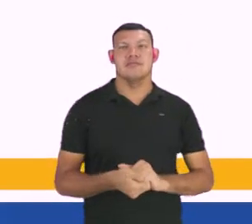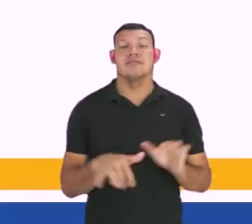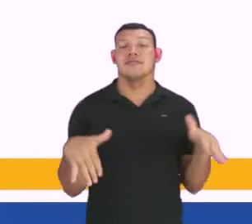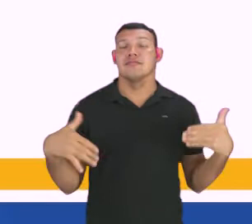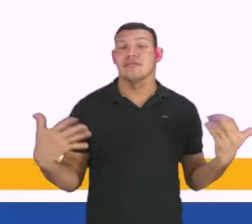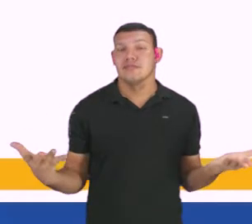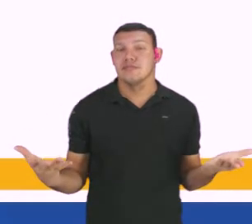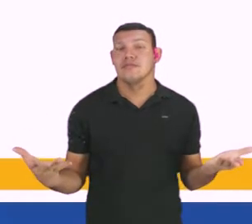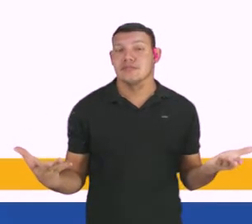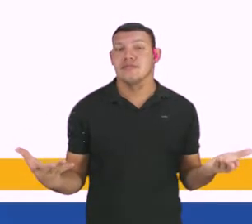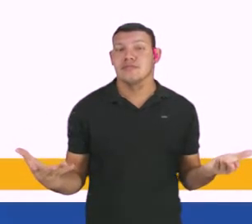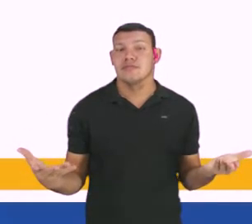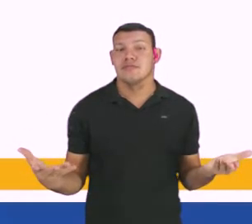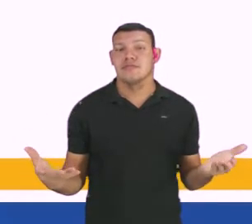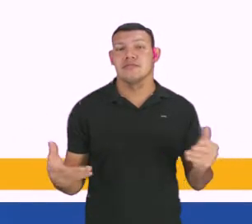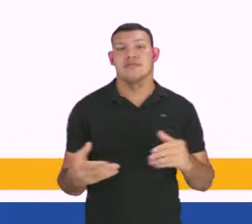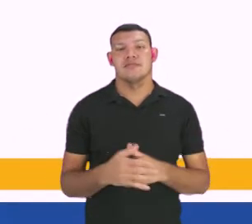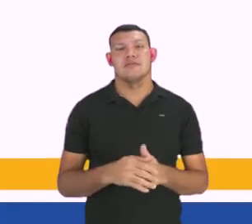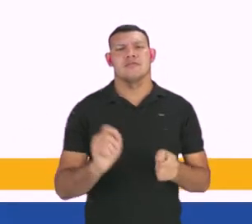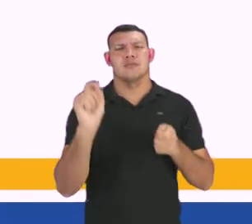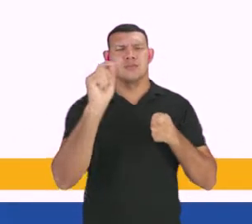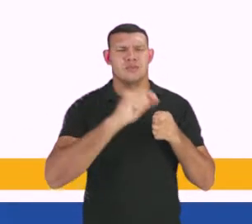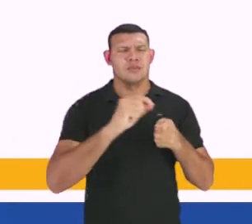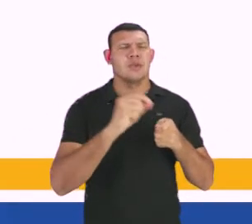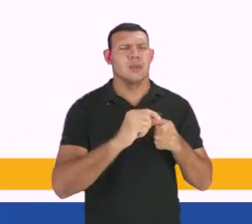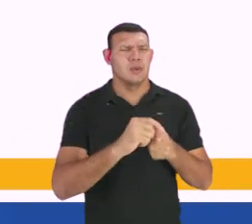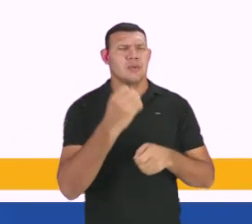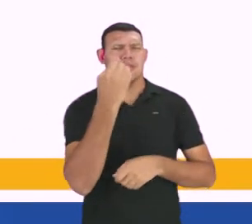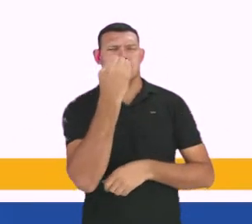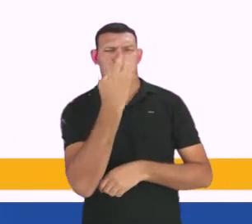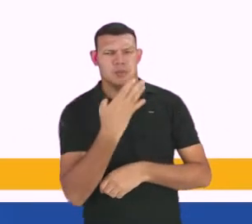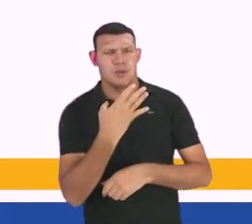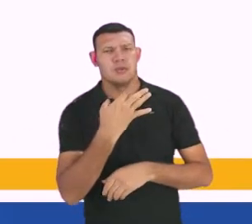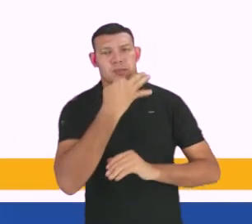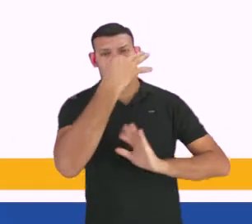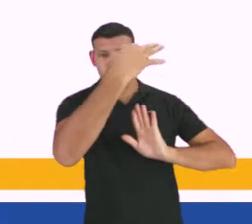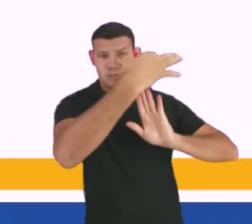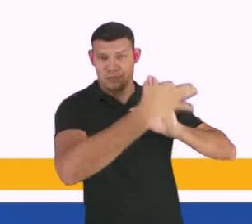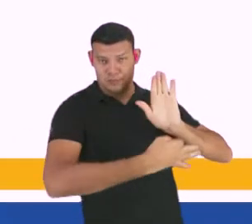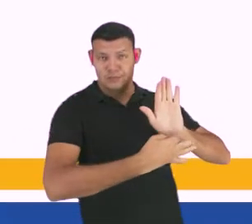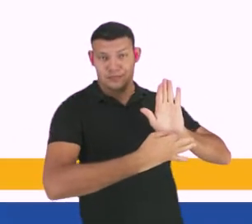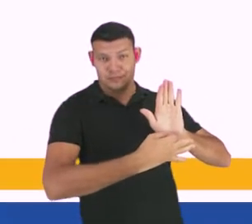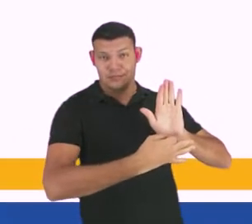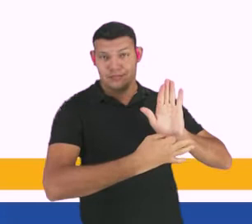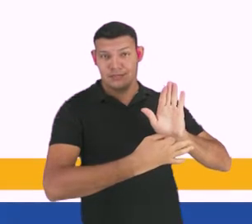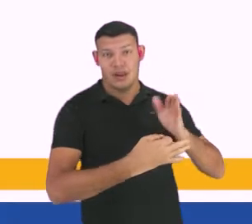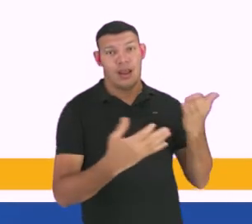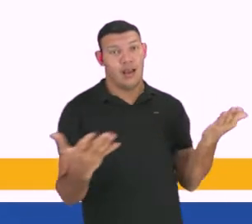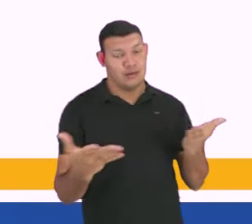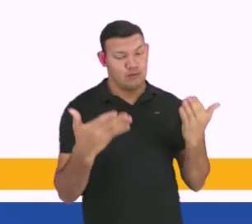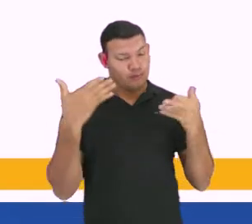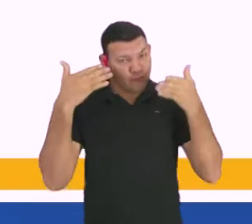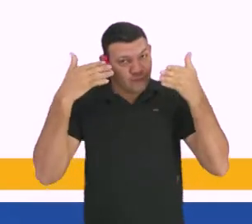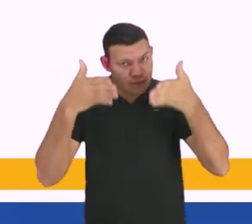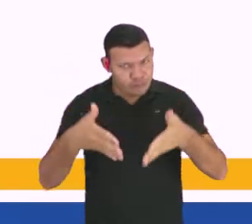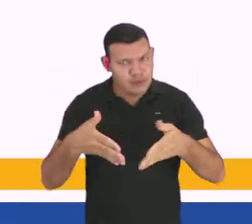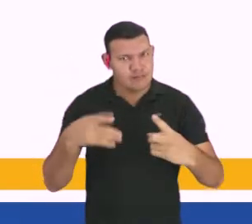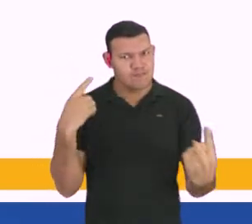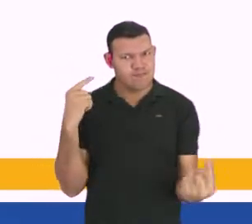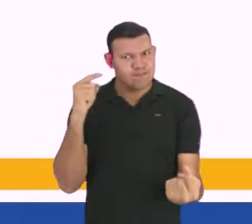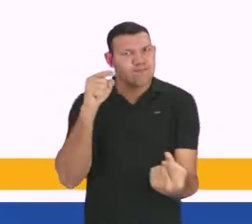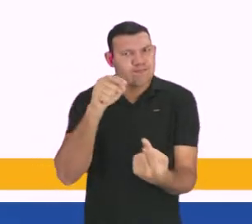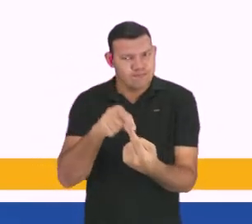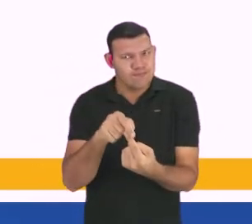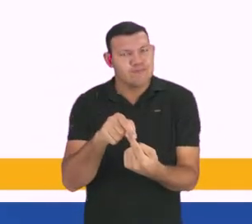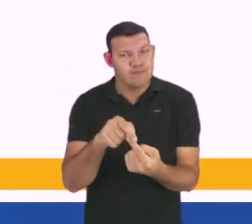Entretanto, para construir uma boa argumentação, que é onde nós vamos chegar no